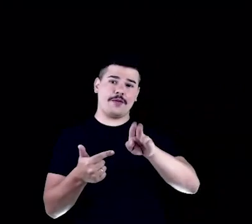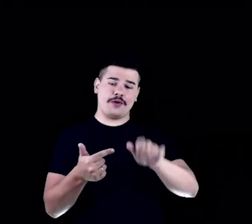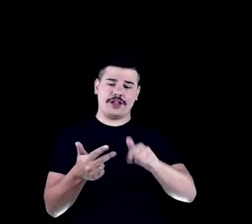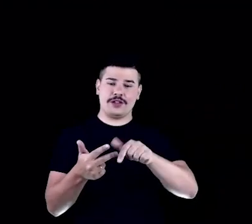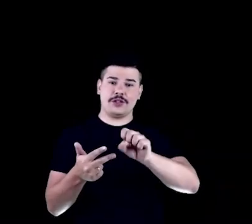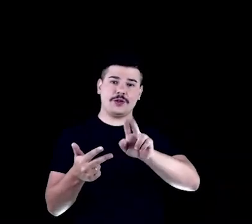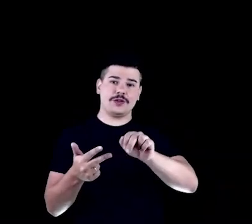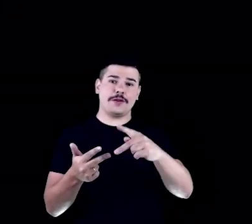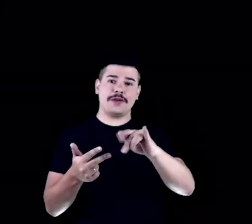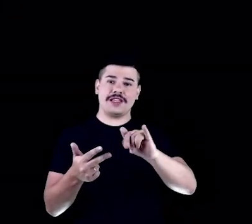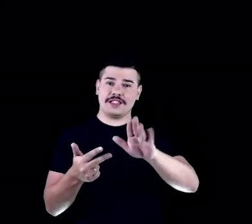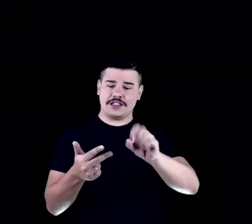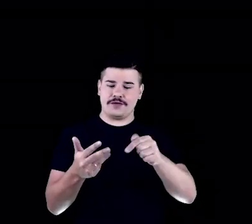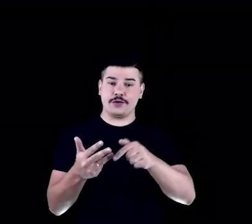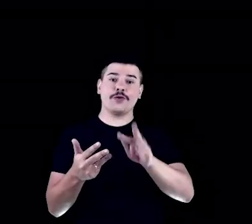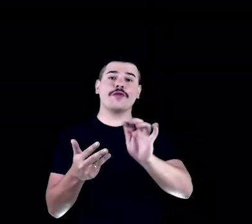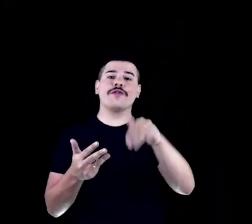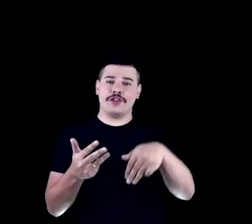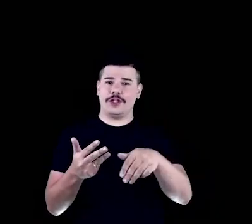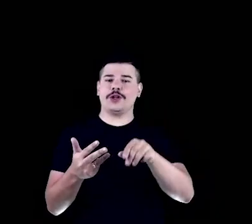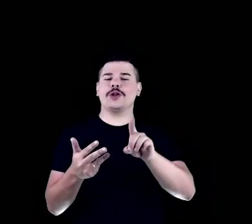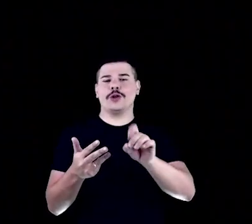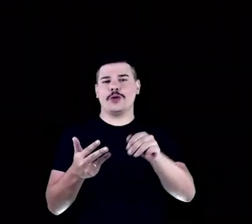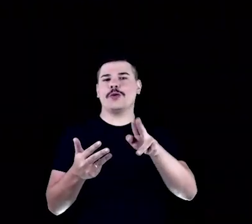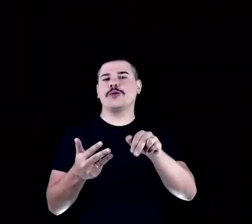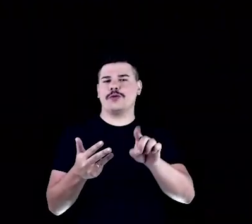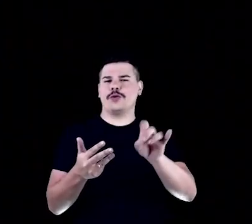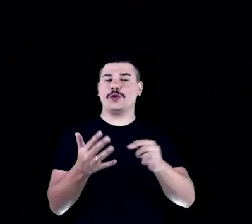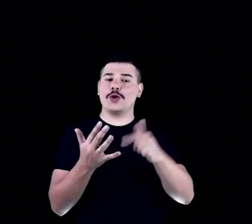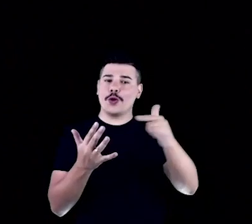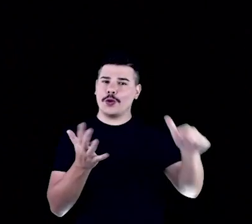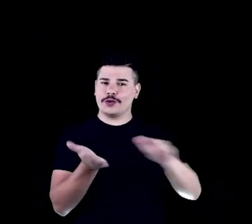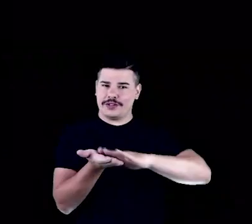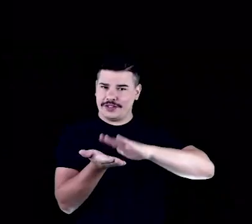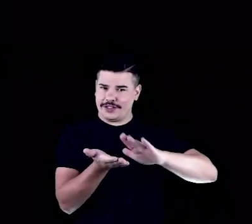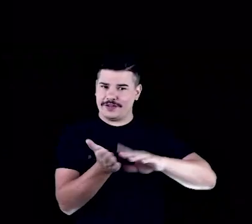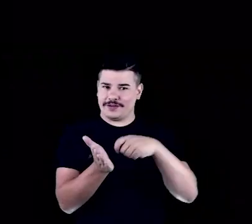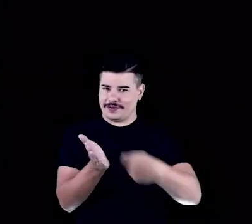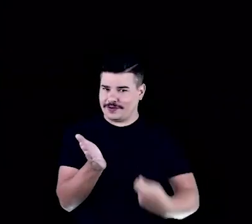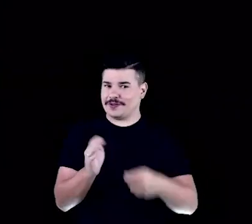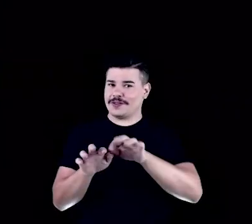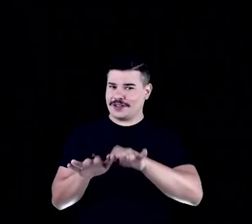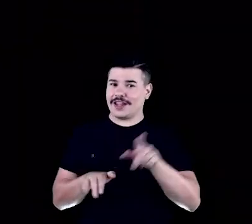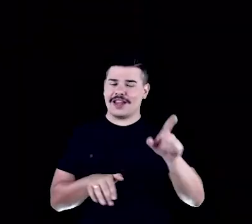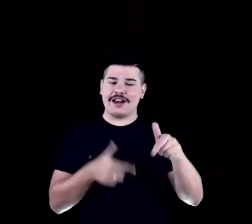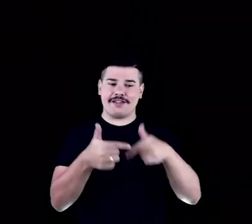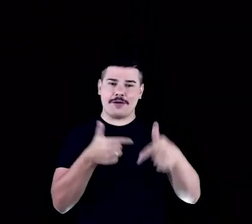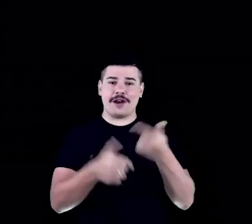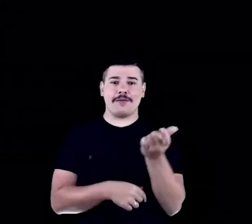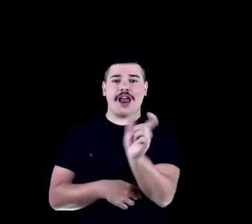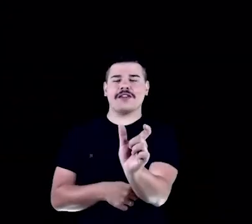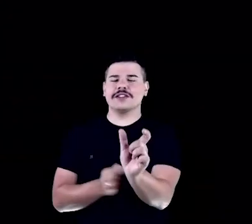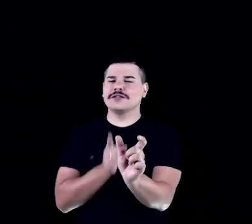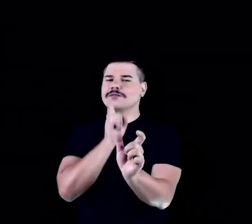Nébula, Suspensivos e O Fim do Mundo. E outros ainda em processo. Trabalha com o